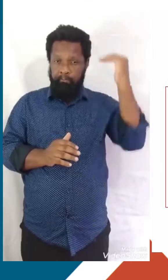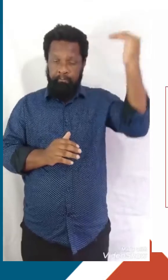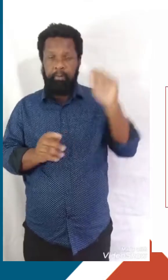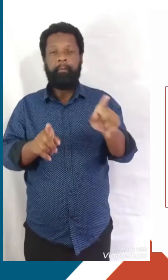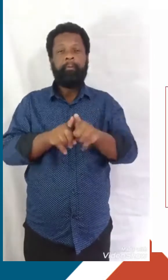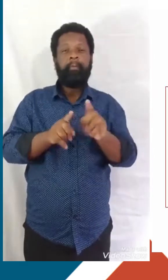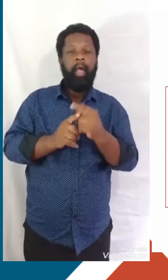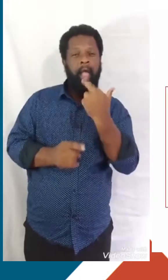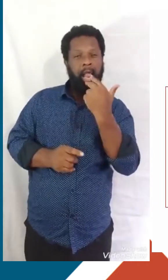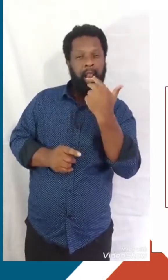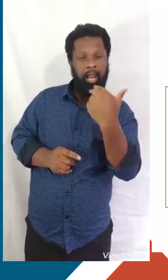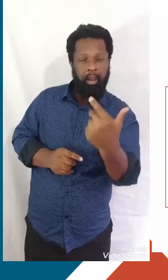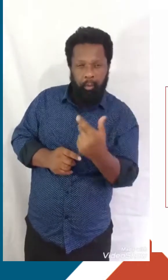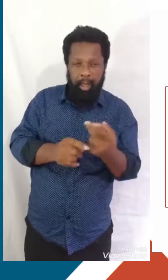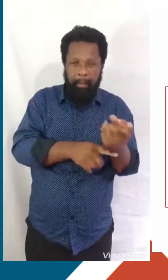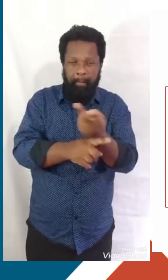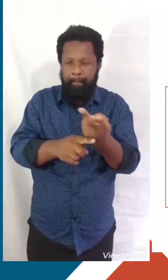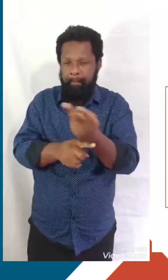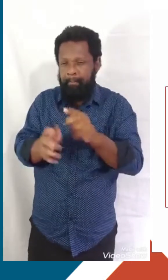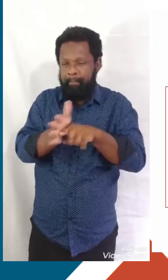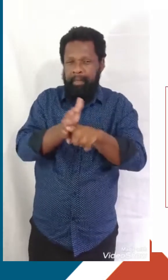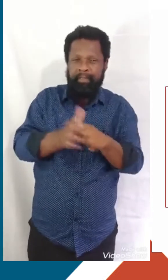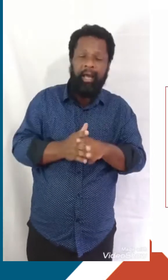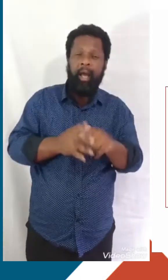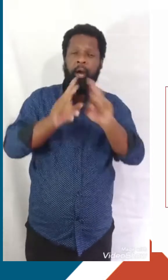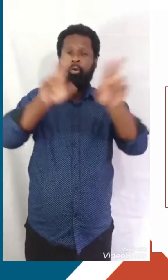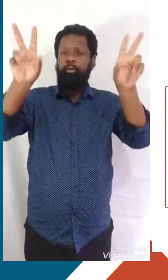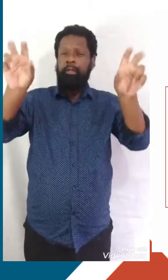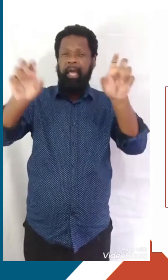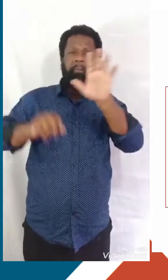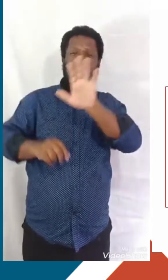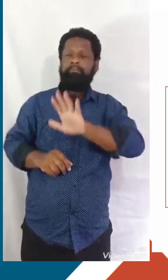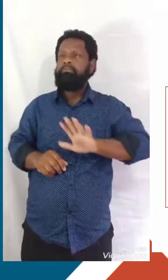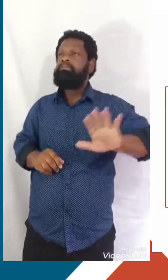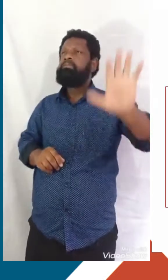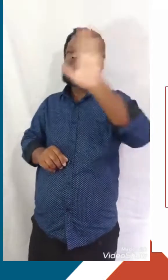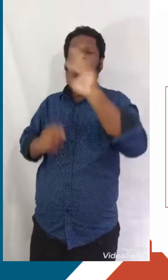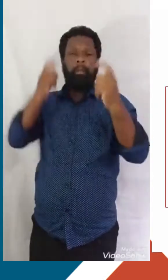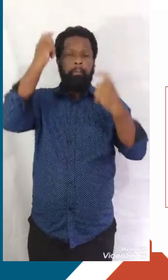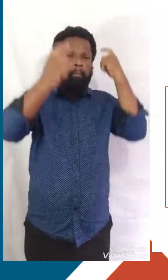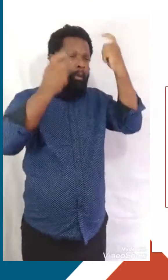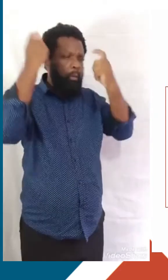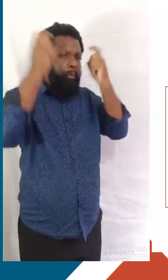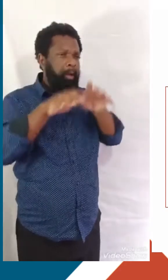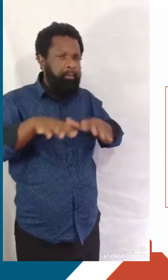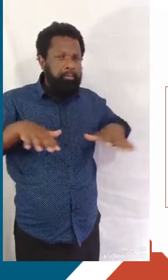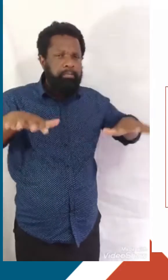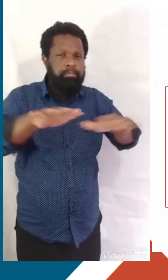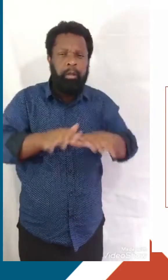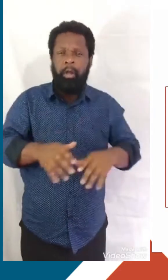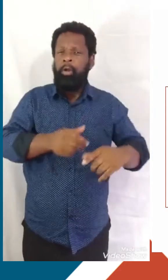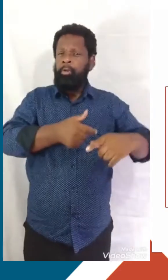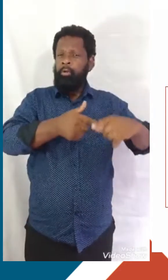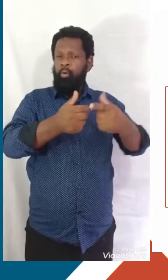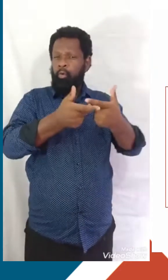da linguagem, a universalidade dos temas, a preocupação existencial, o retorno às tradições